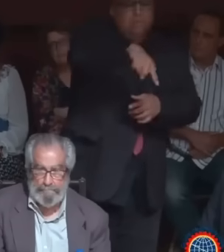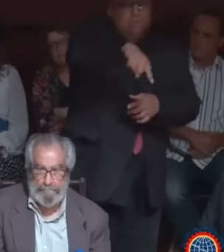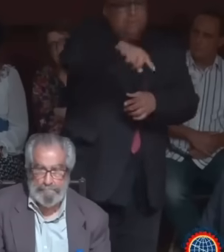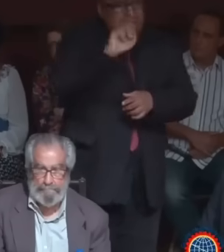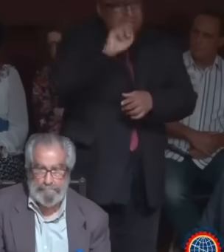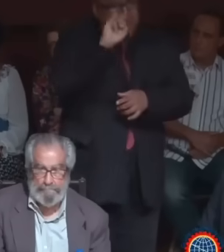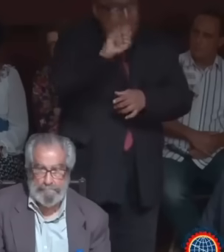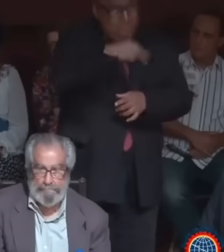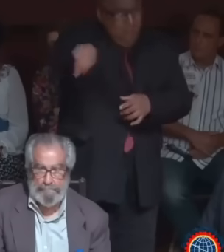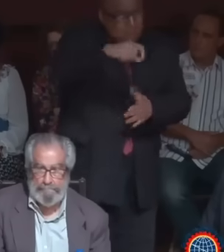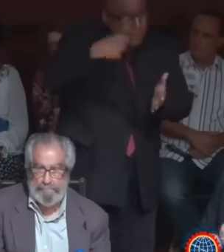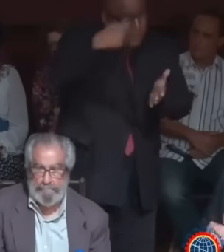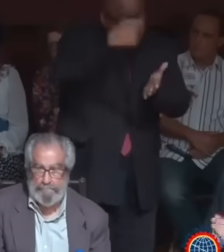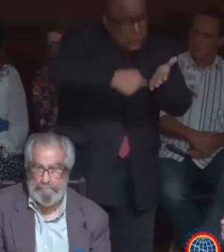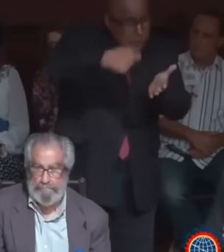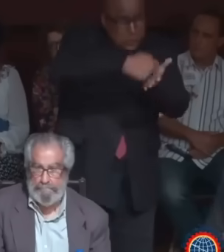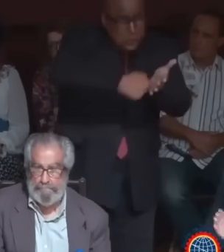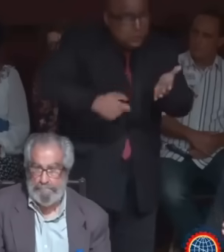Porque